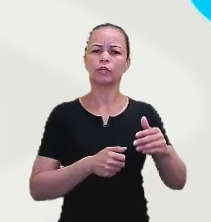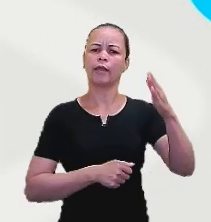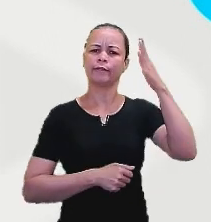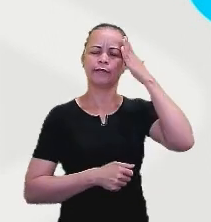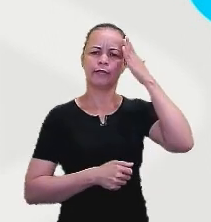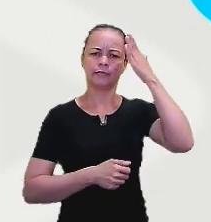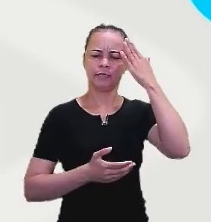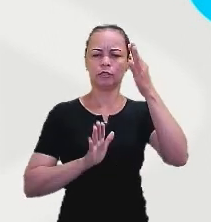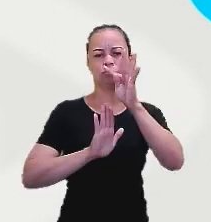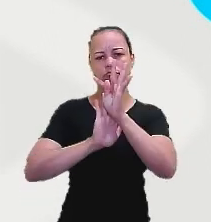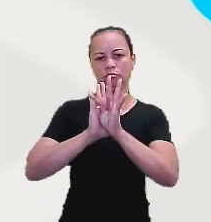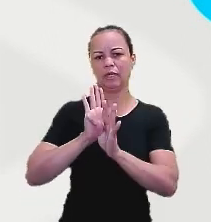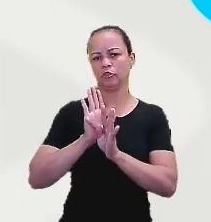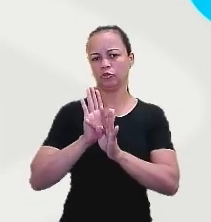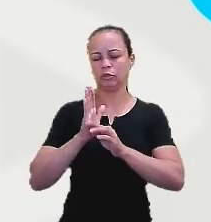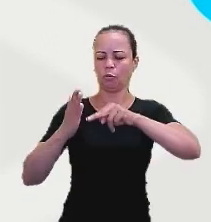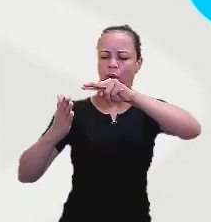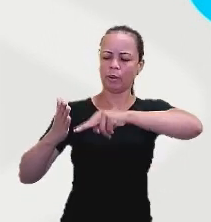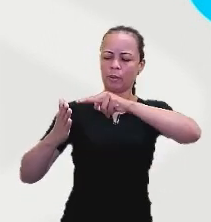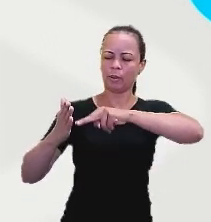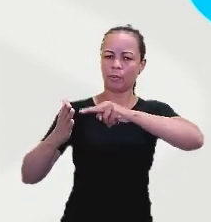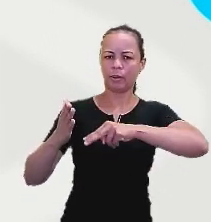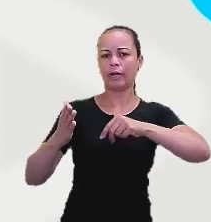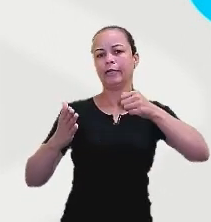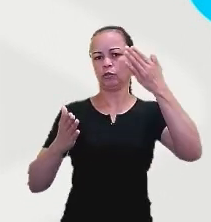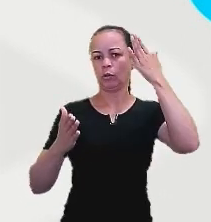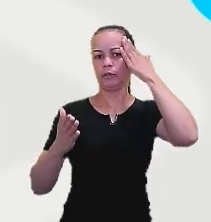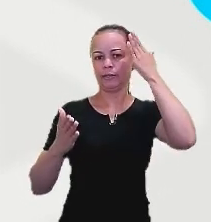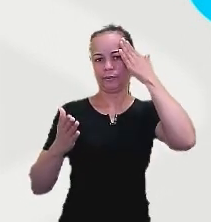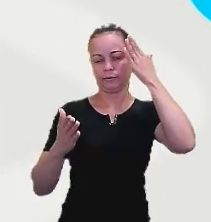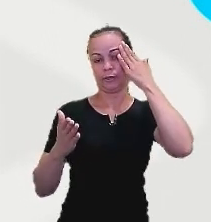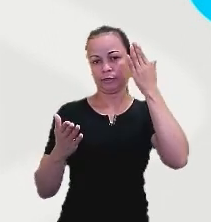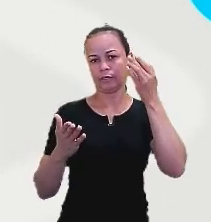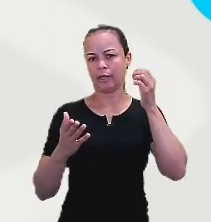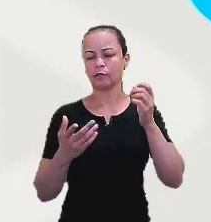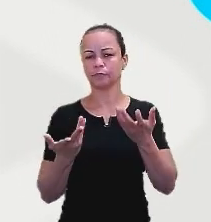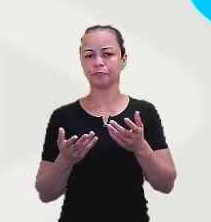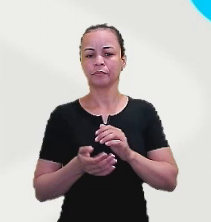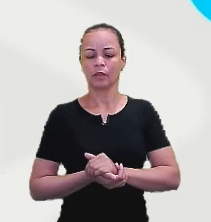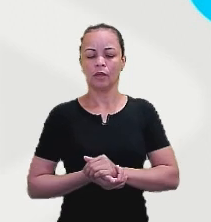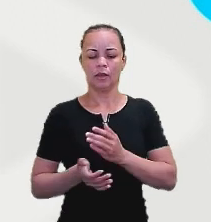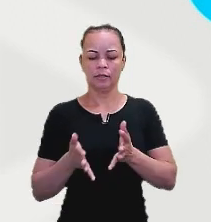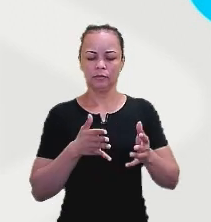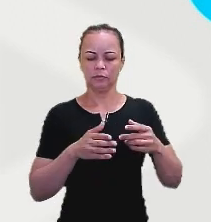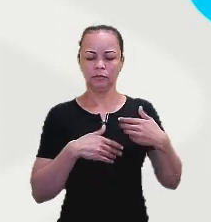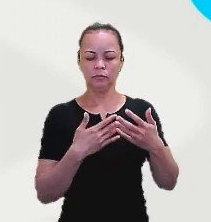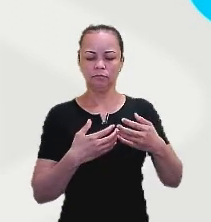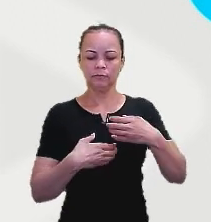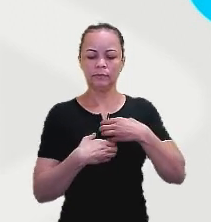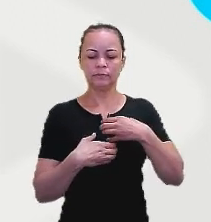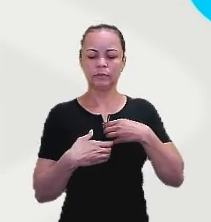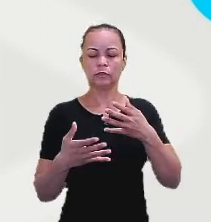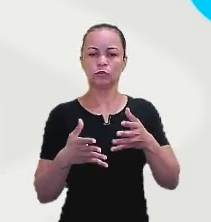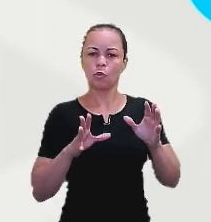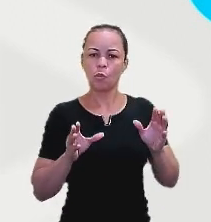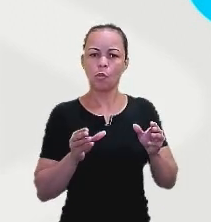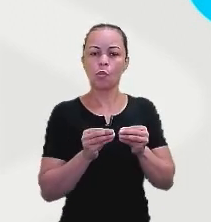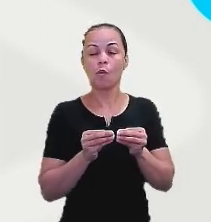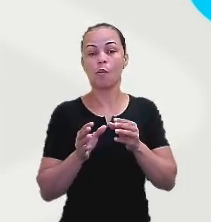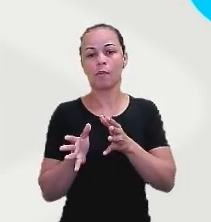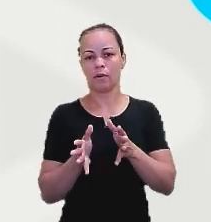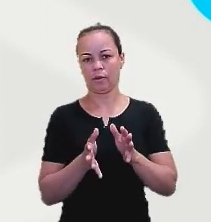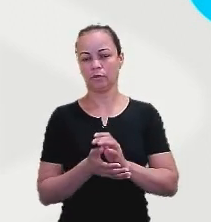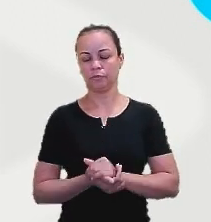é um texto. Outra forma de conceituação é pensar que tudo aquilo que produz um sentido completo,